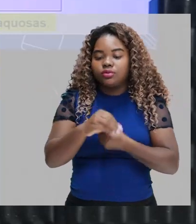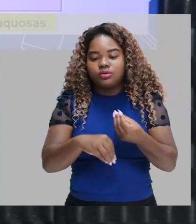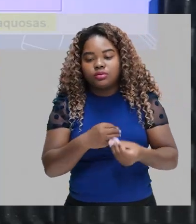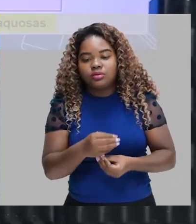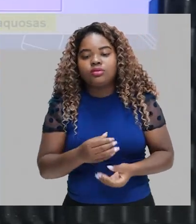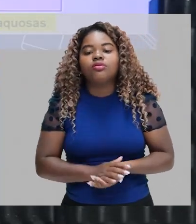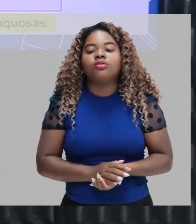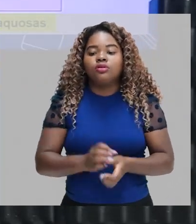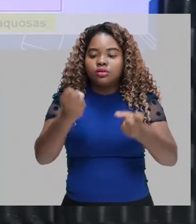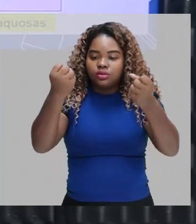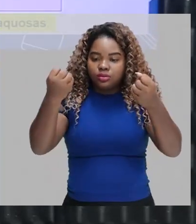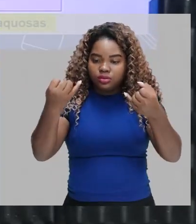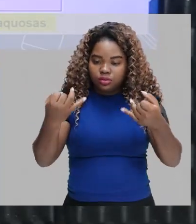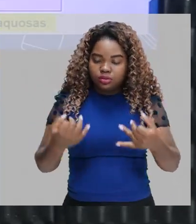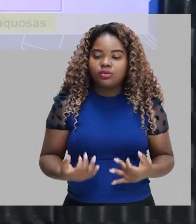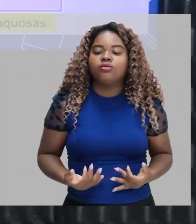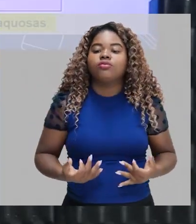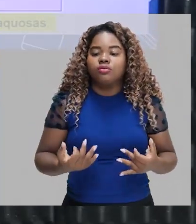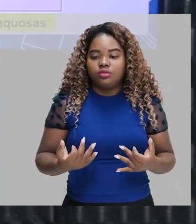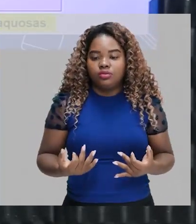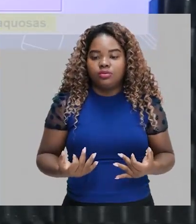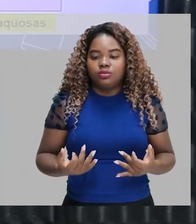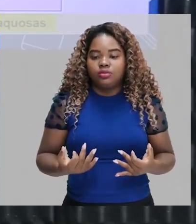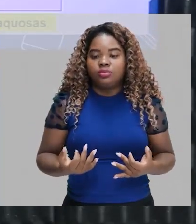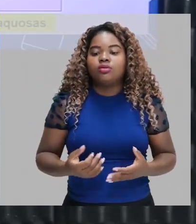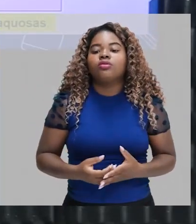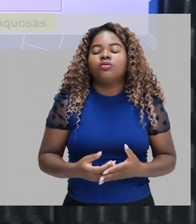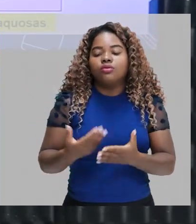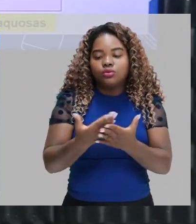que nós vamos abordar no estudo